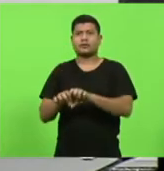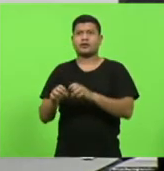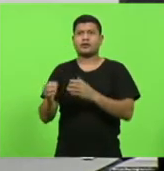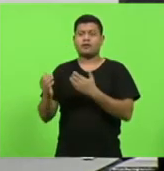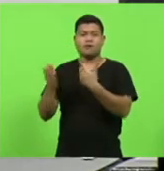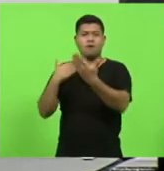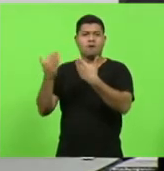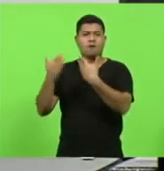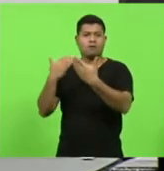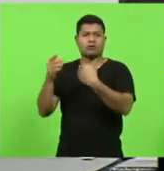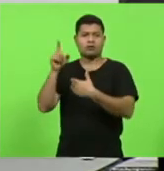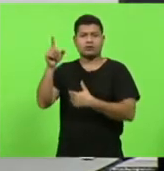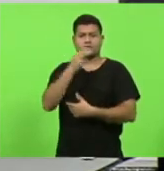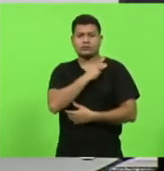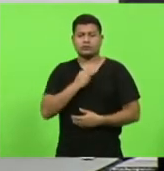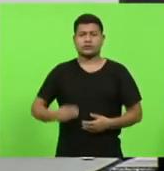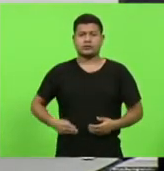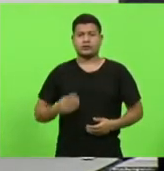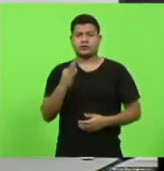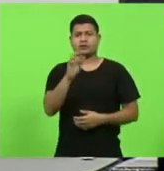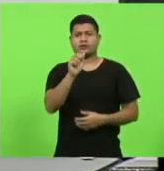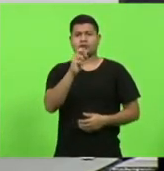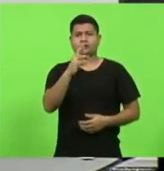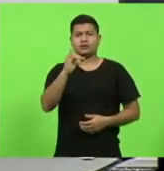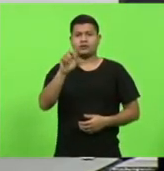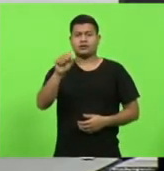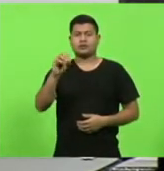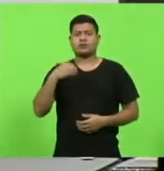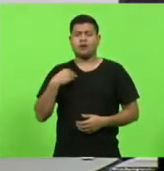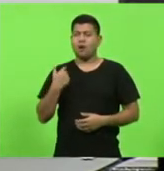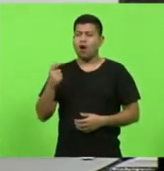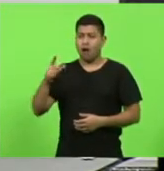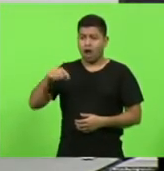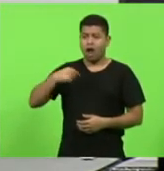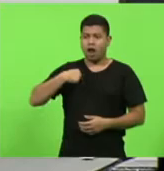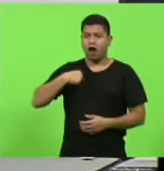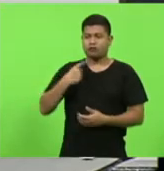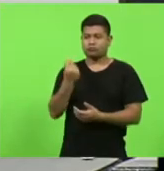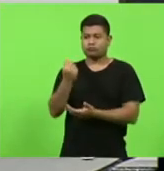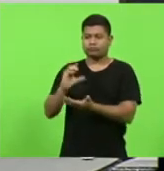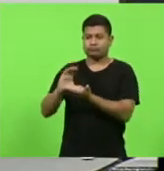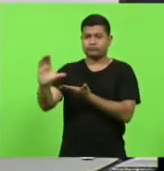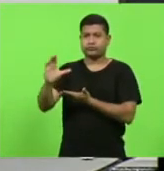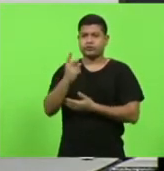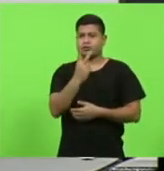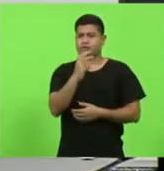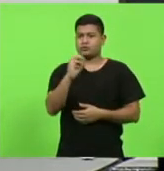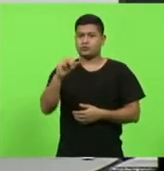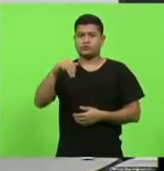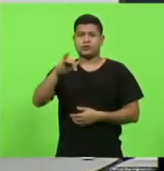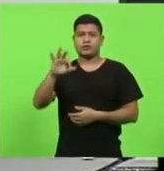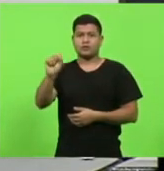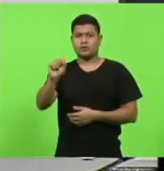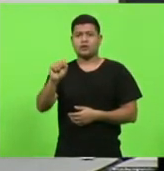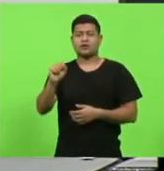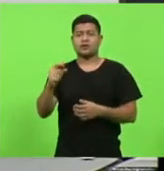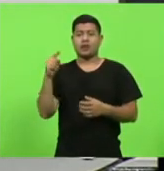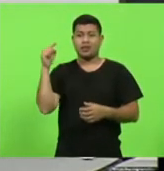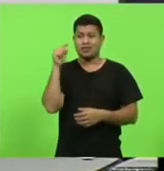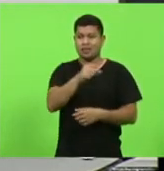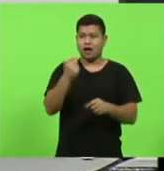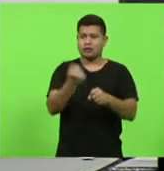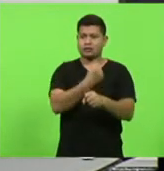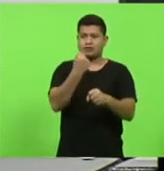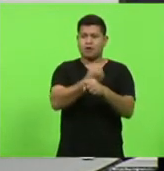ministro, vou colocar 200 milhões em obras federais, lá em Santa Catarina, no meu